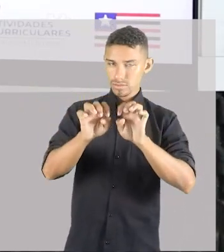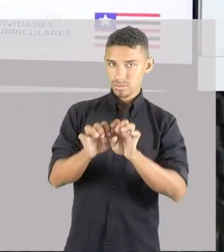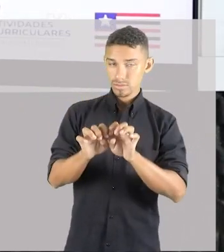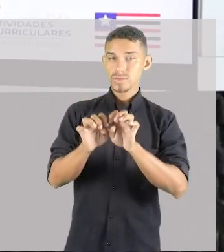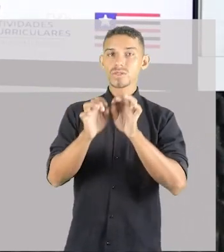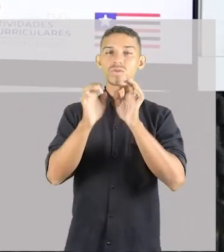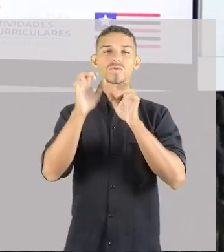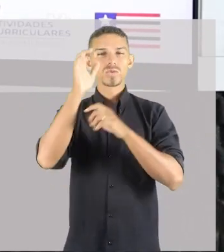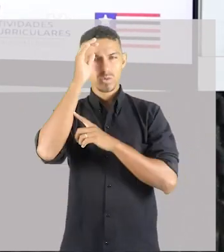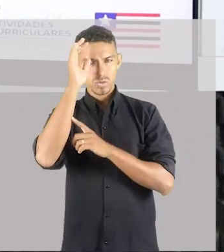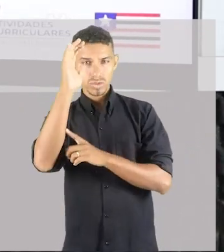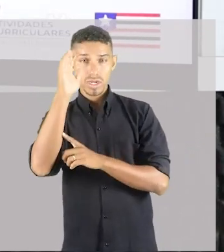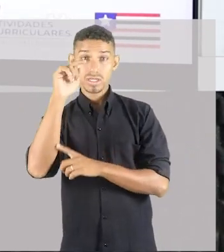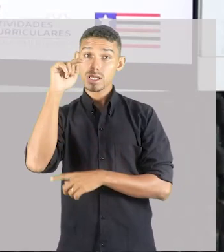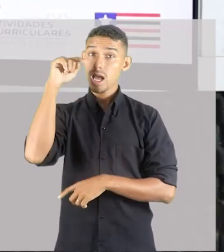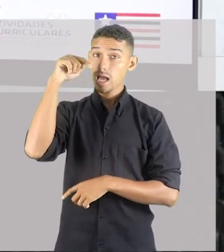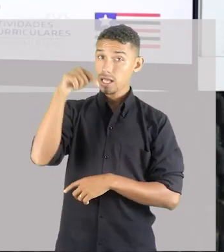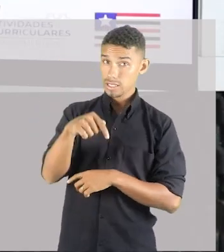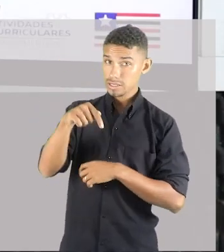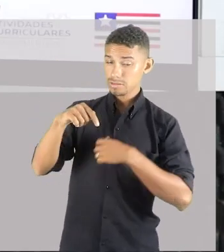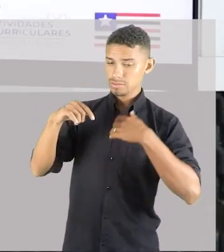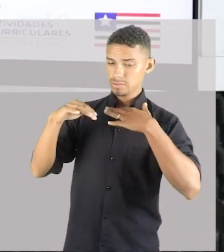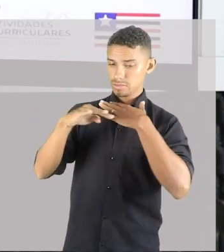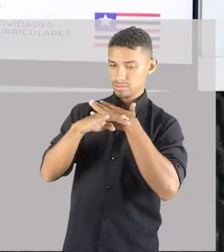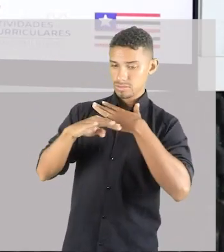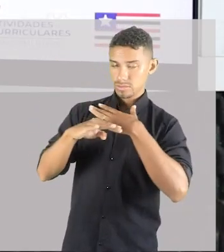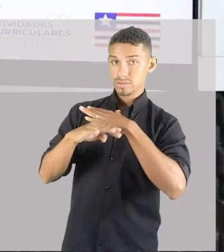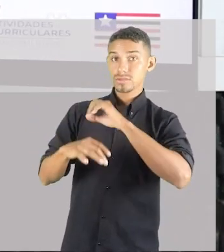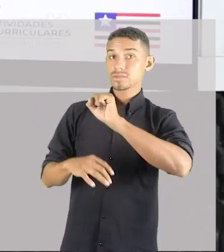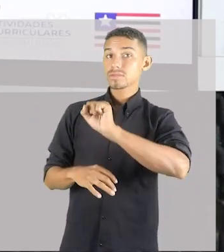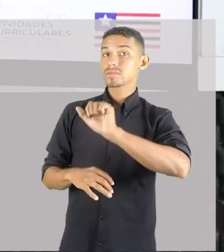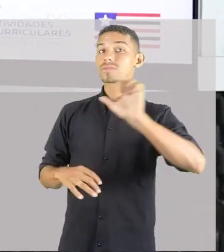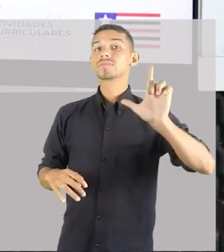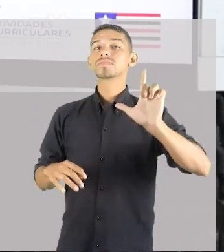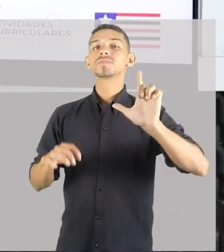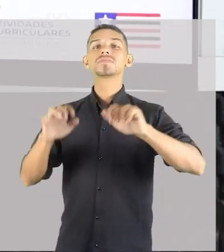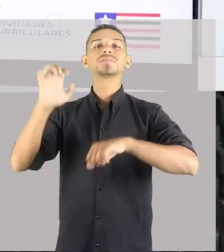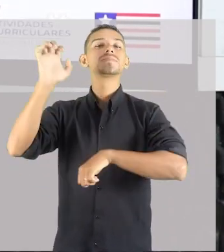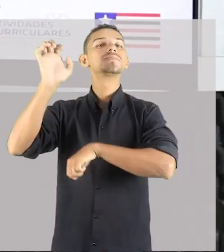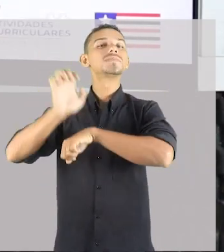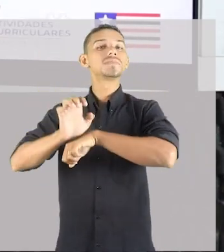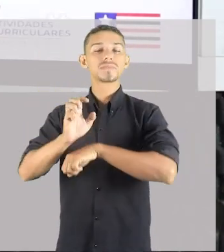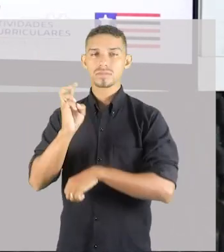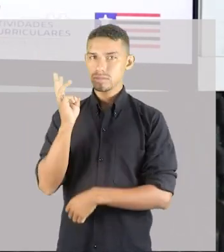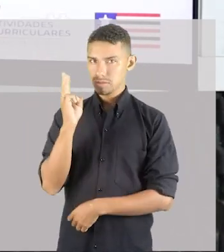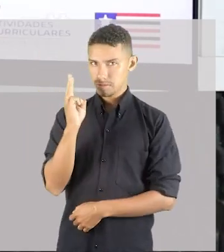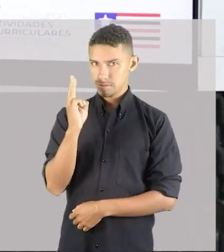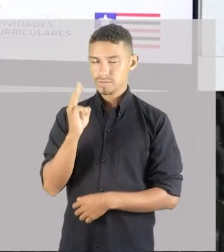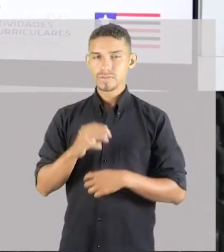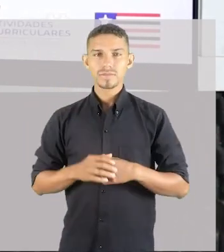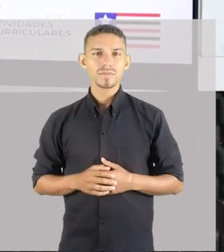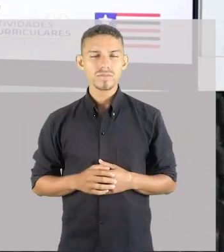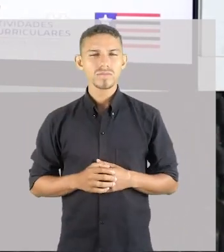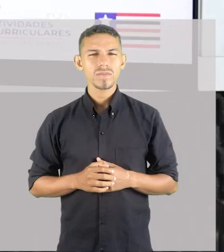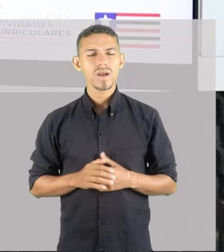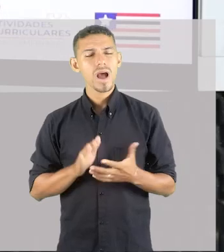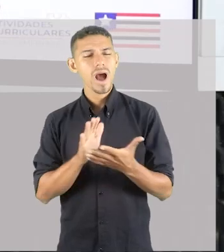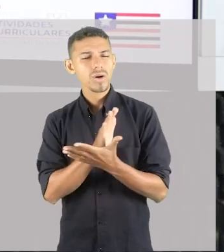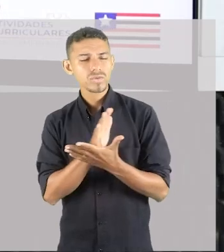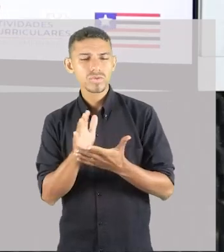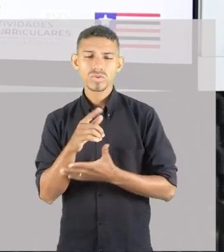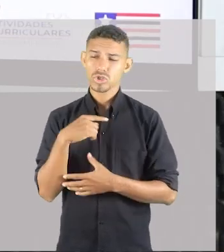São Luís. Mas a gente precisa entender como isso funciona. Eu acabei de comentar aqui no estúdio que alguns de nós, alguns de vocês